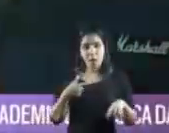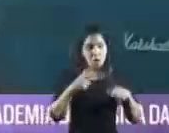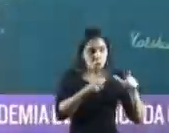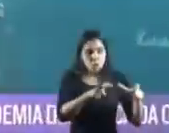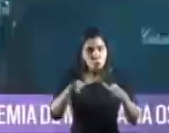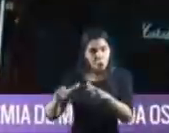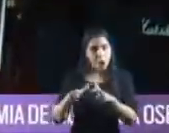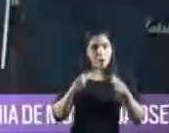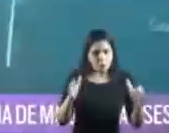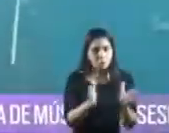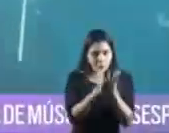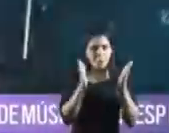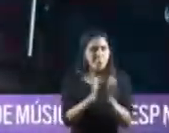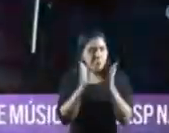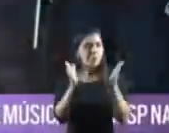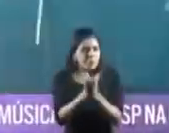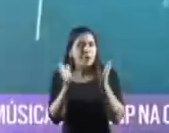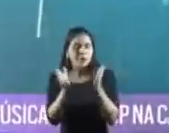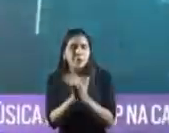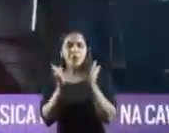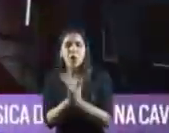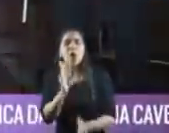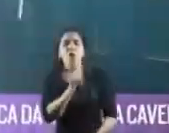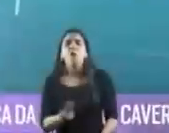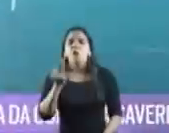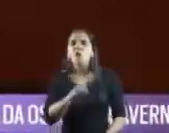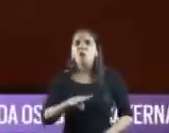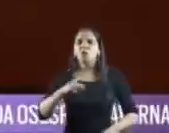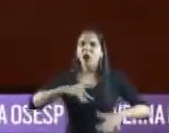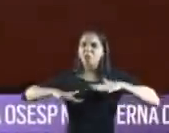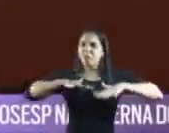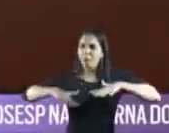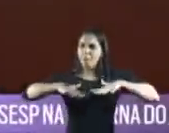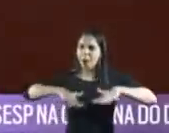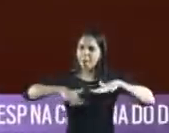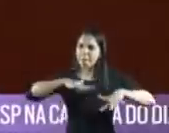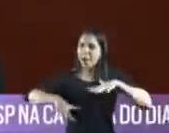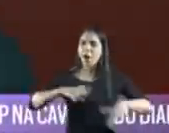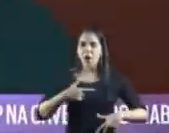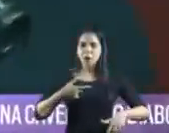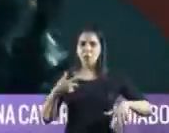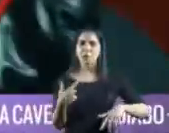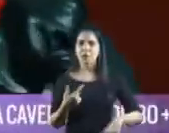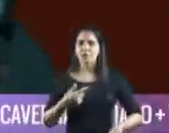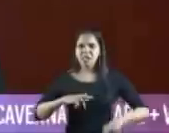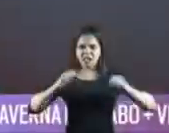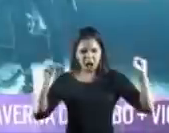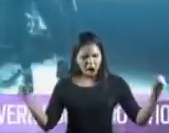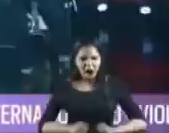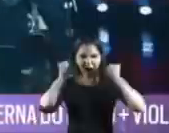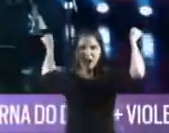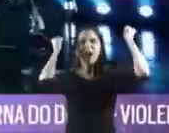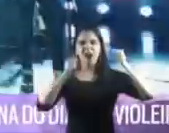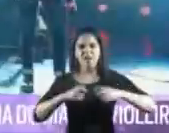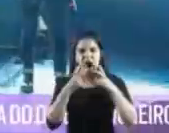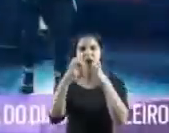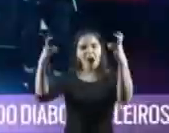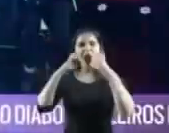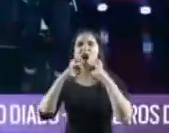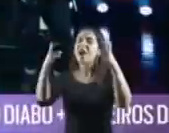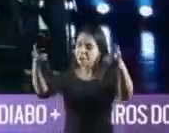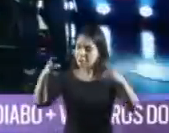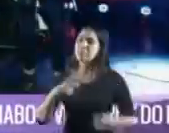periferia pulsar o ritmo da revolta.